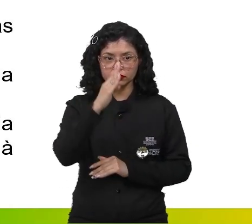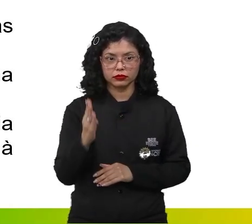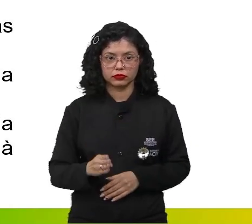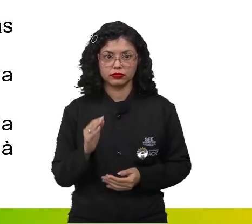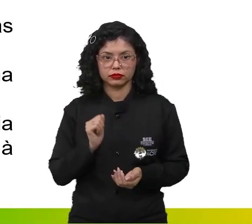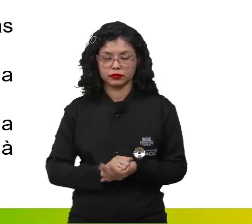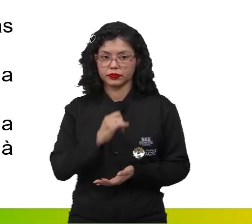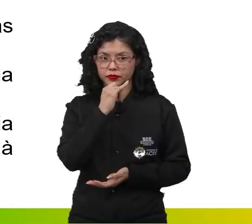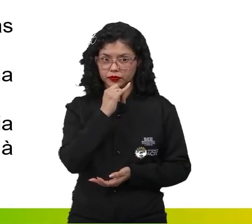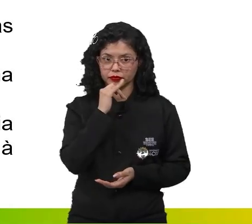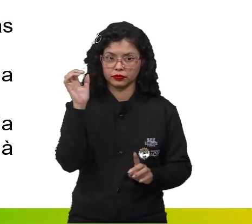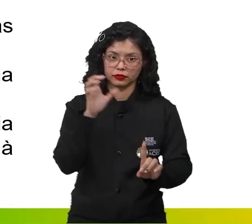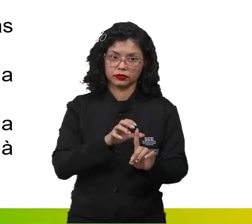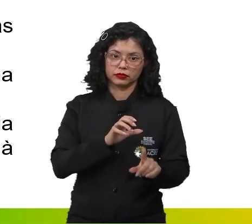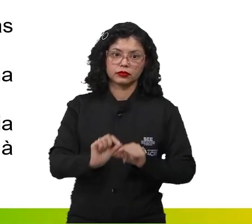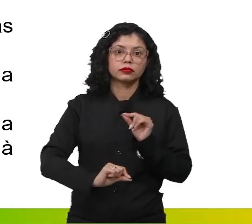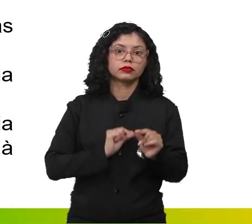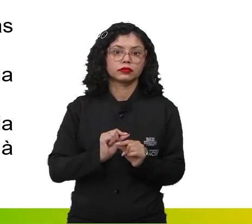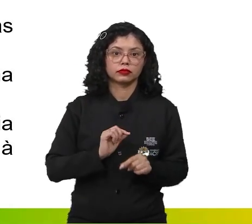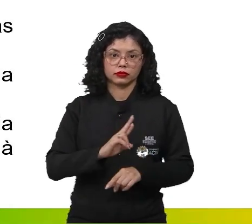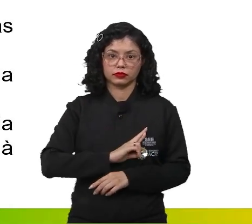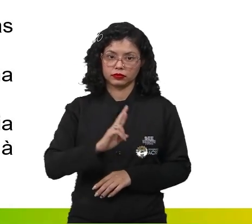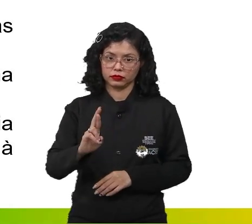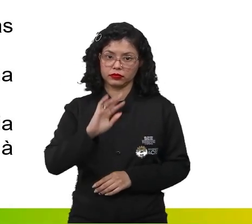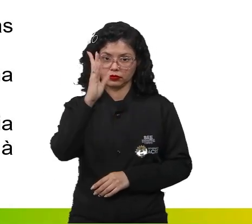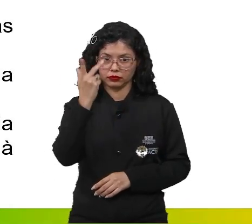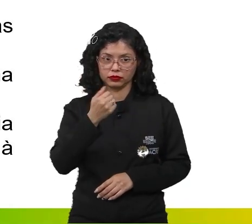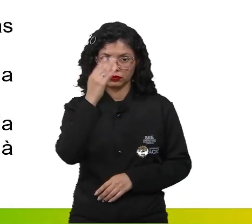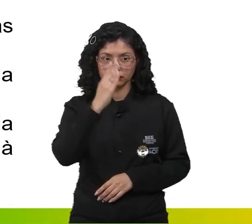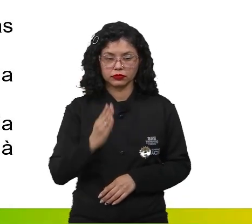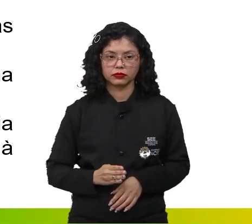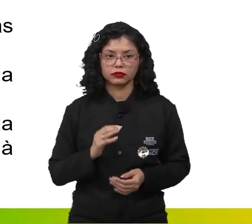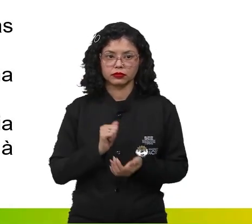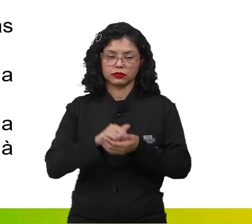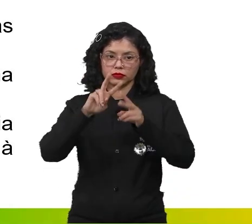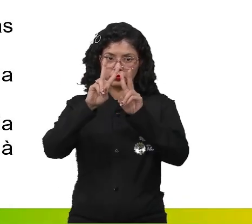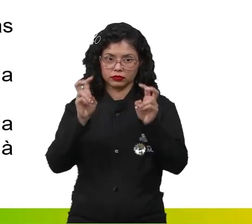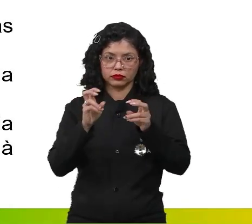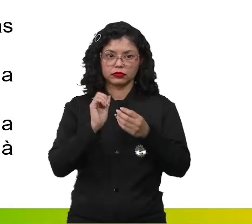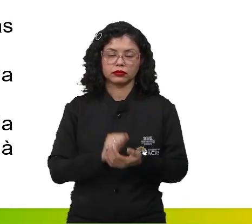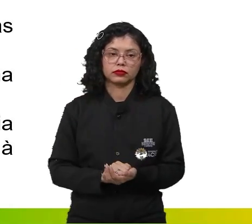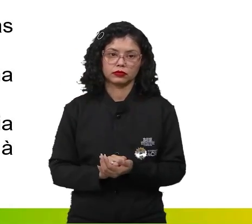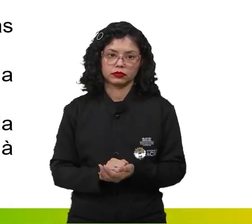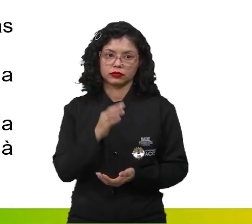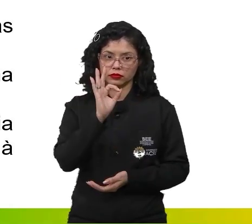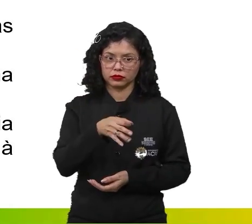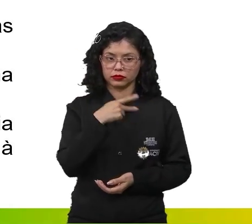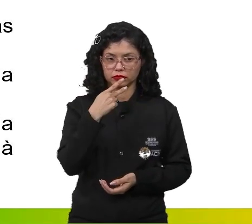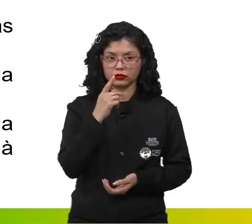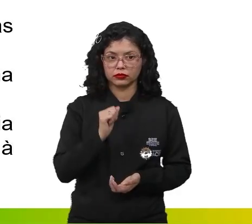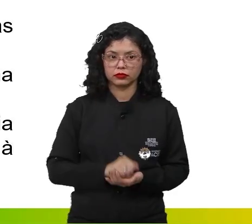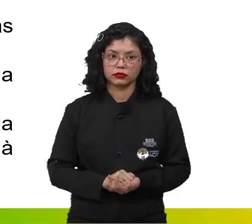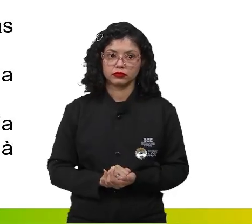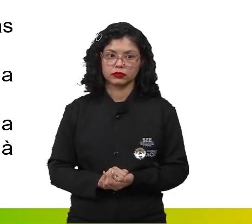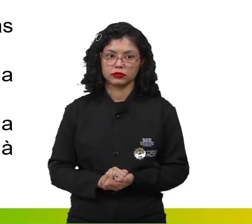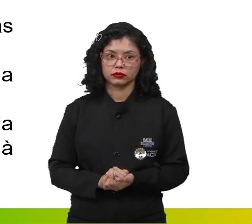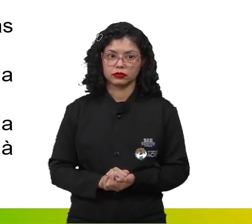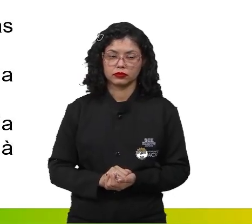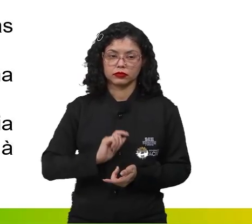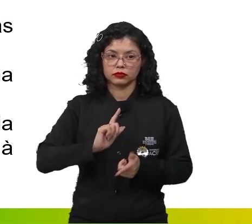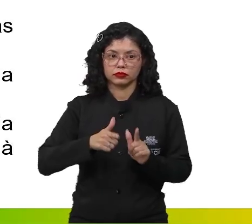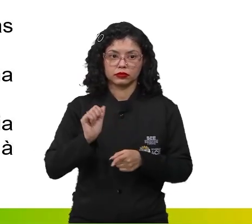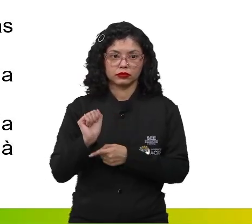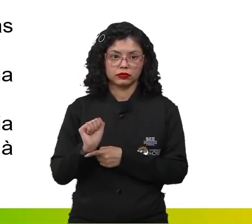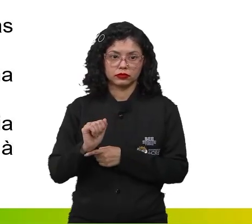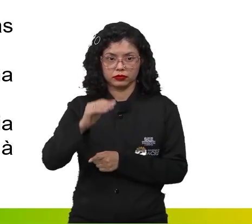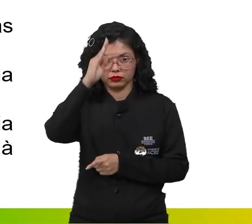exemplo claro dessa influência está presente nas religiões afro-brasileiras. Sobre esse aspecto, é correto afirmar que, letra